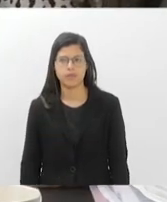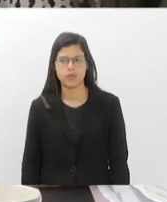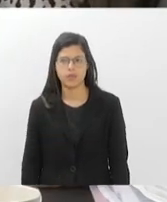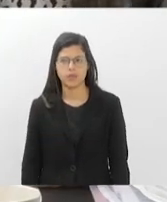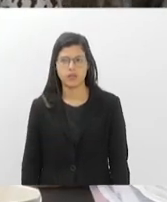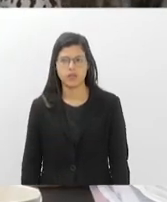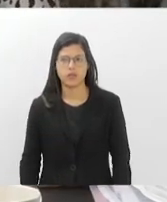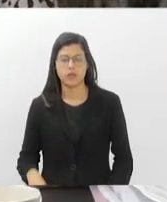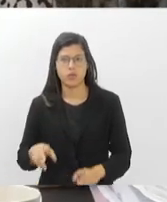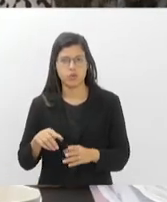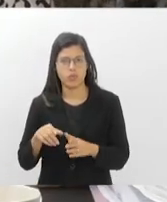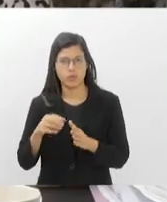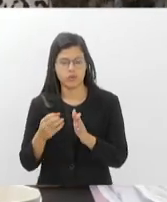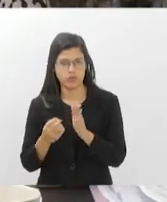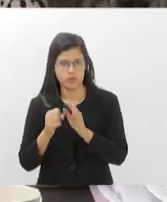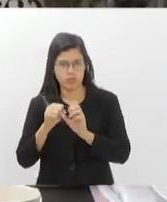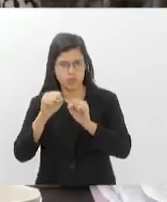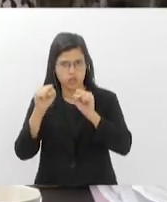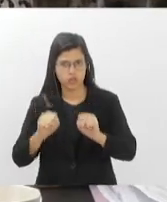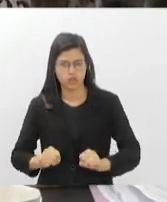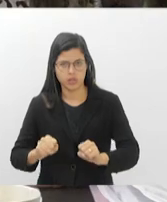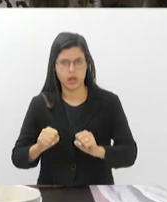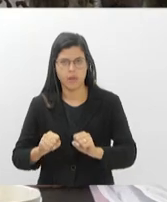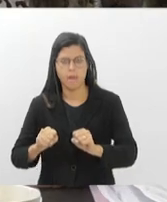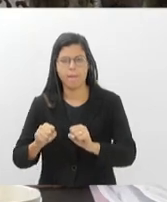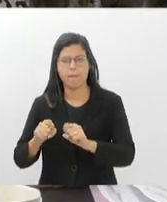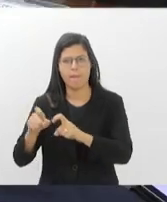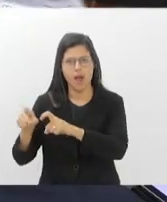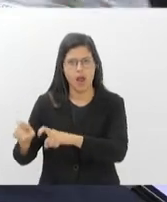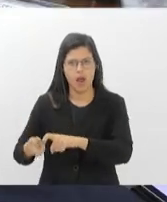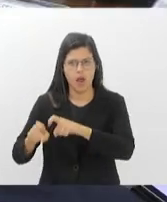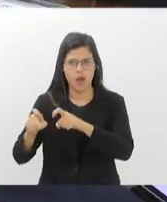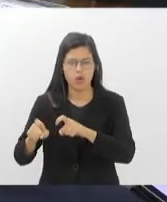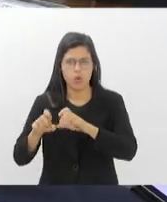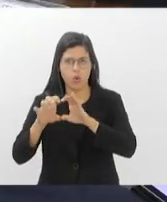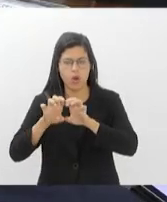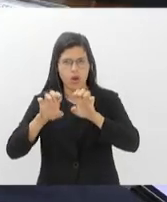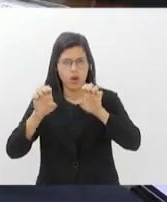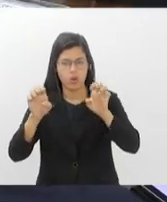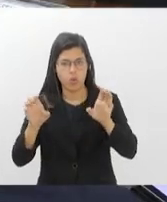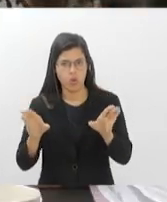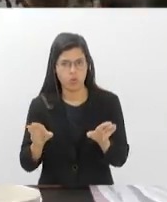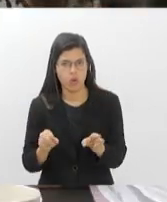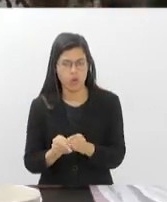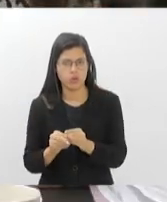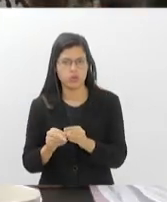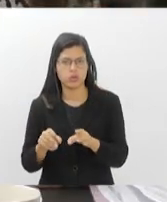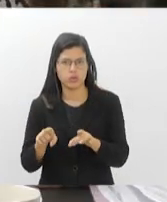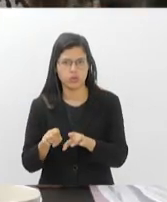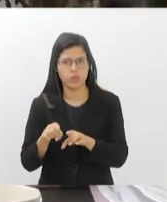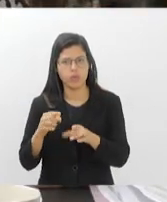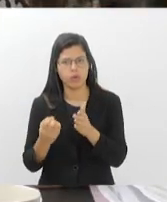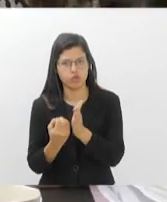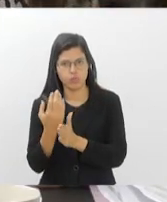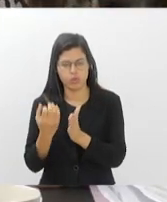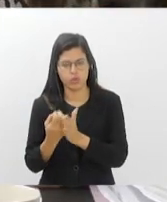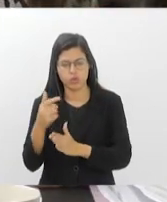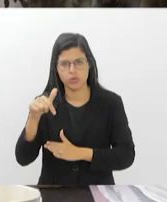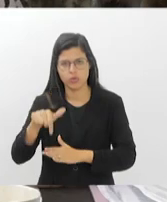implantação de sistemas de produção agroecológica e orgânica pelos agricultores familiares do Estado do Rio de Janeiro.